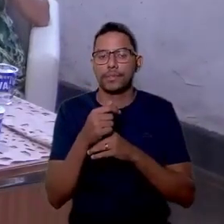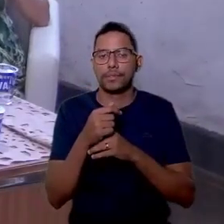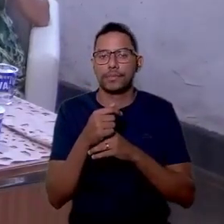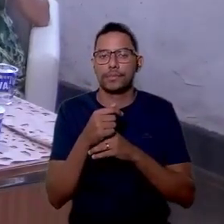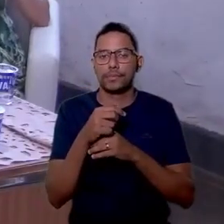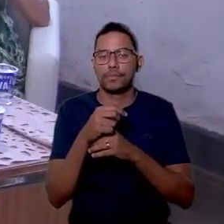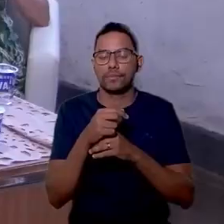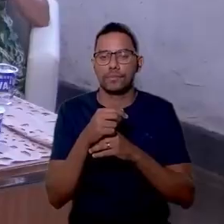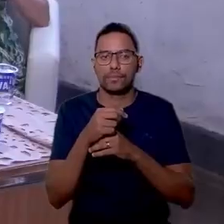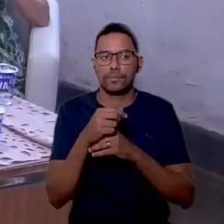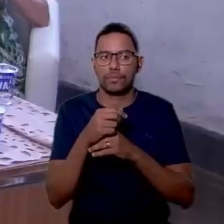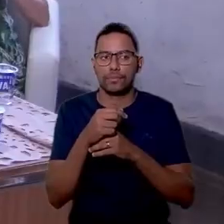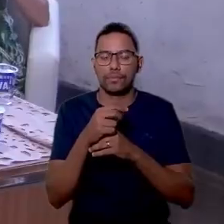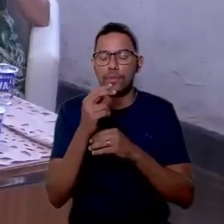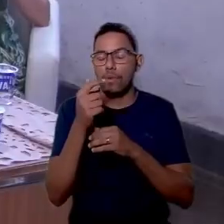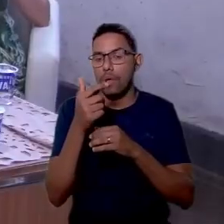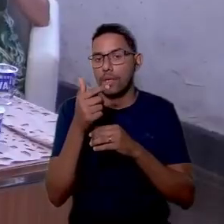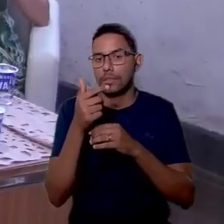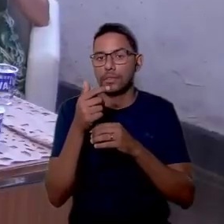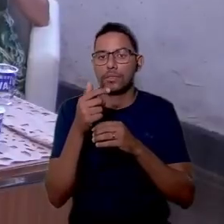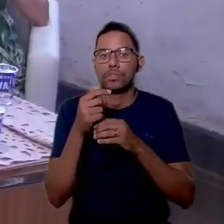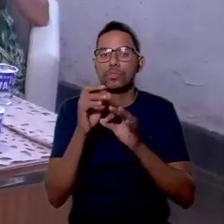E de reparação.